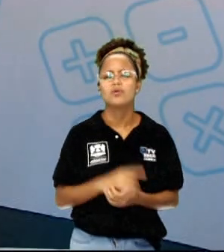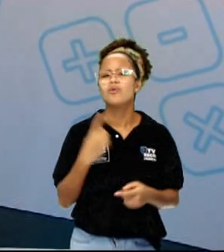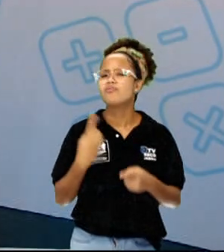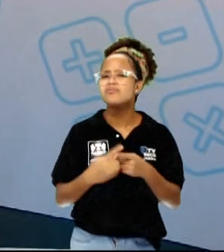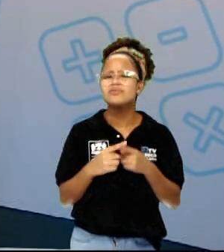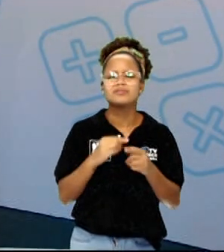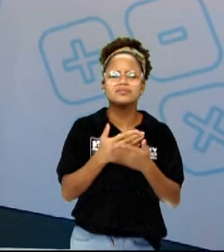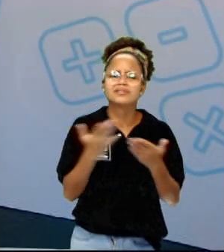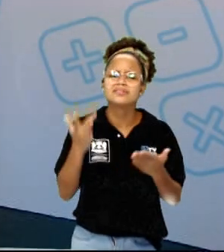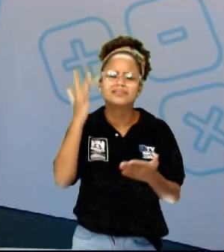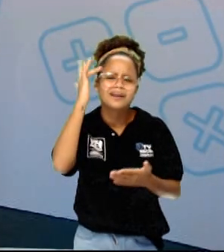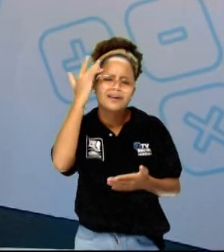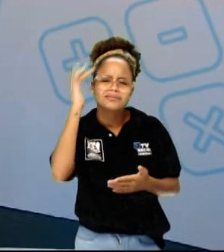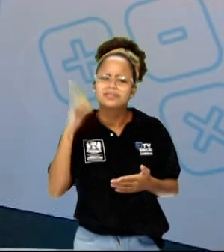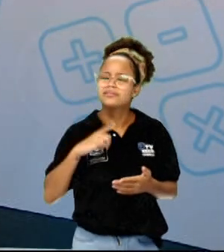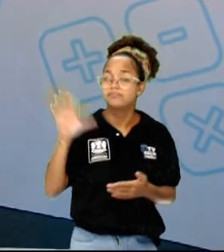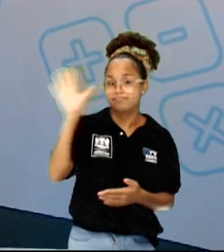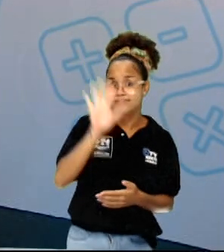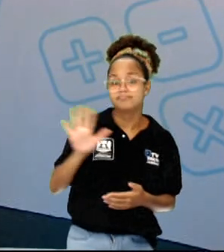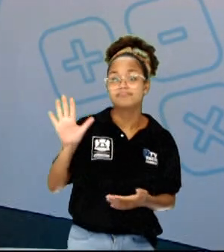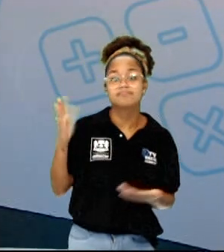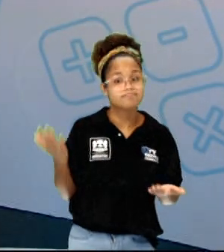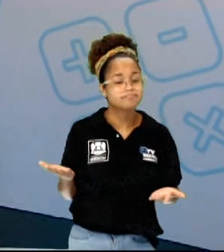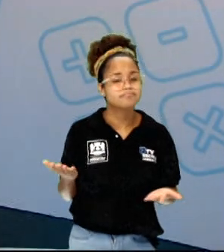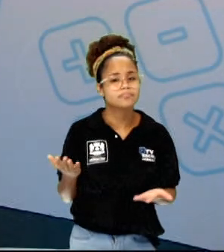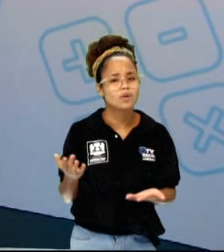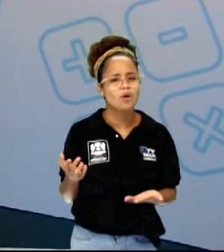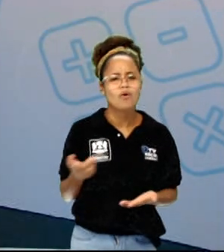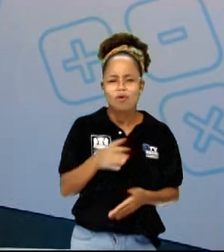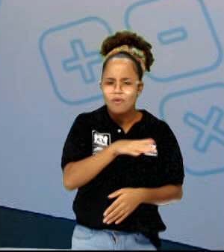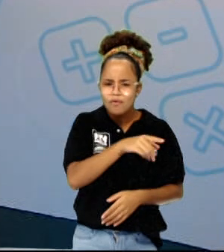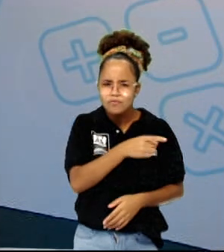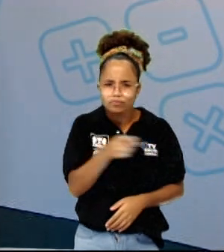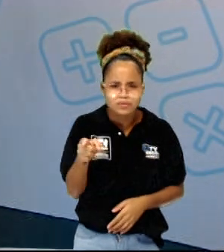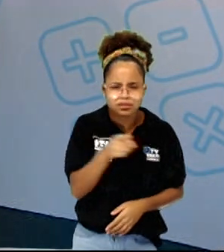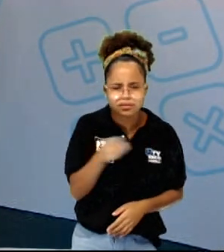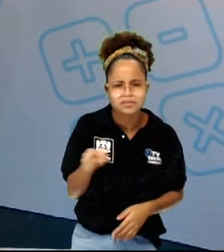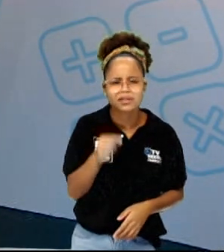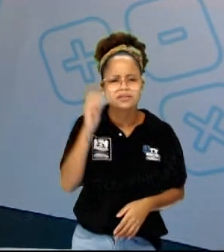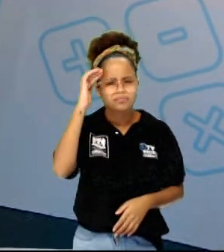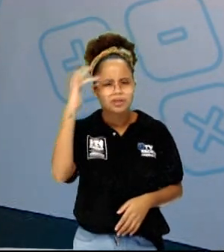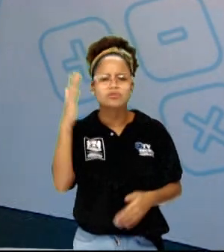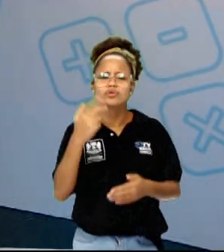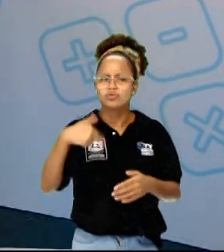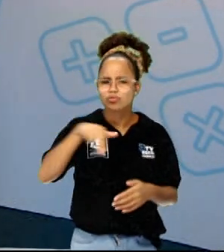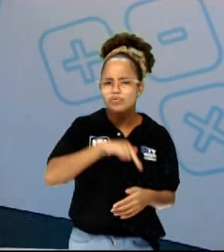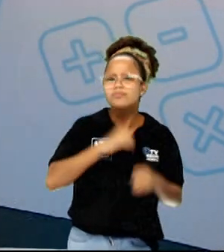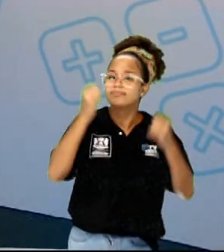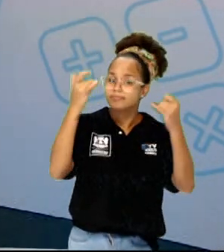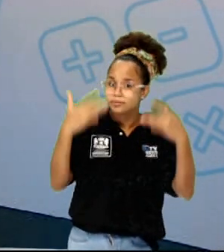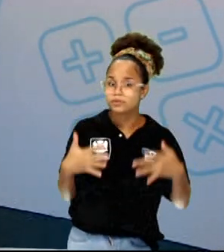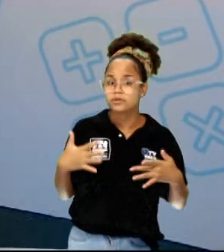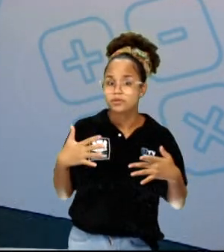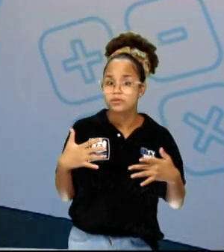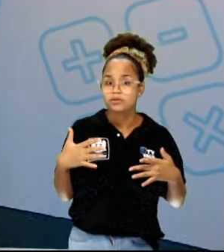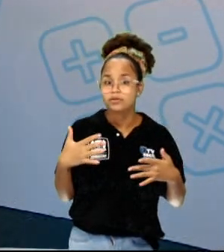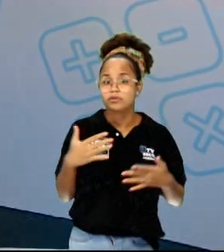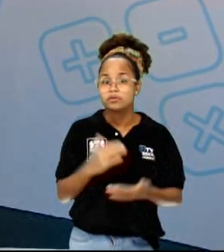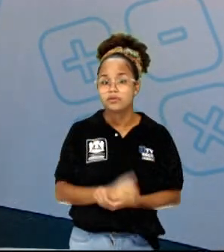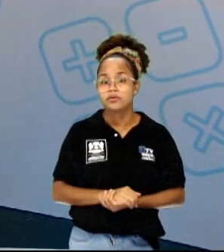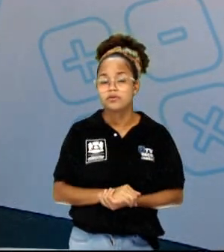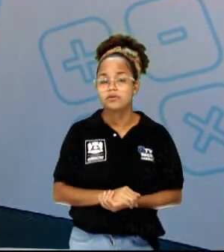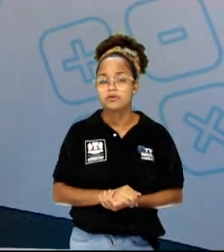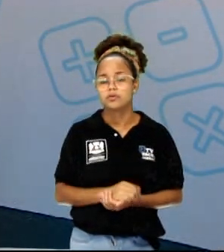está trazendo essa imagem? Vocês imaginam do que a gente vai falar? Quando a gente fala do Estatuto do Idoso, não